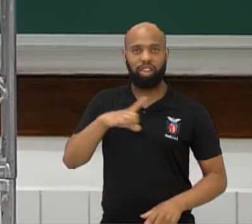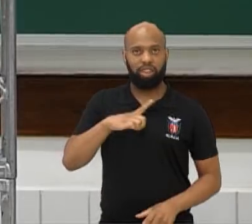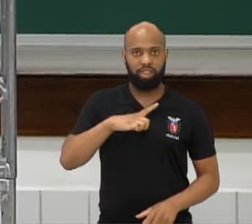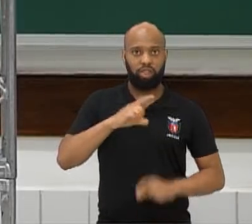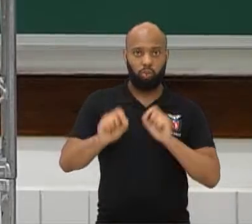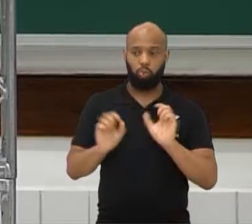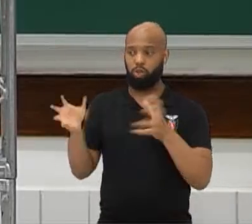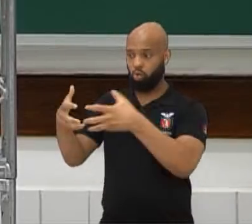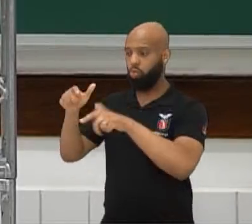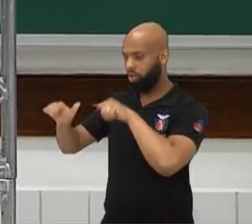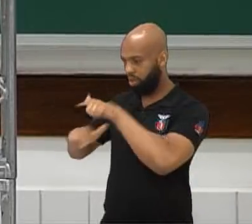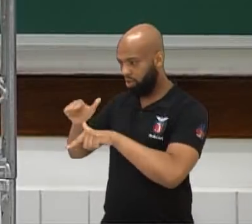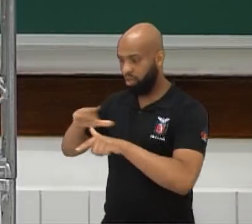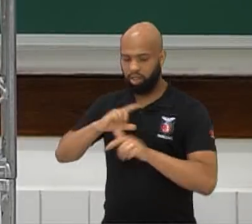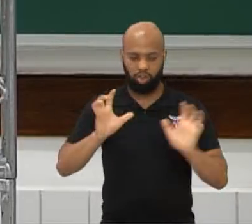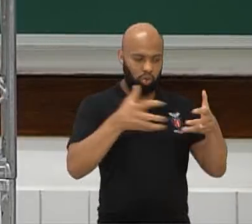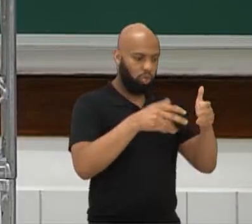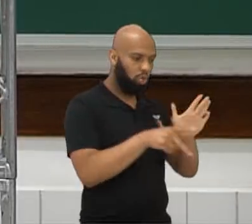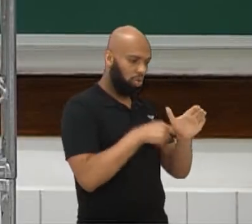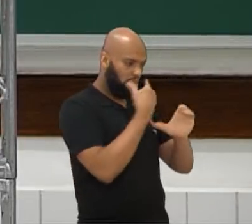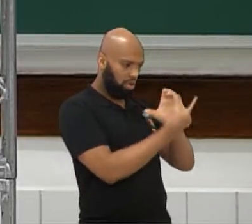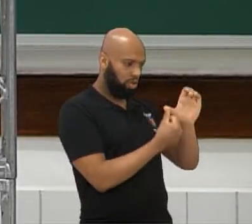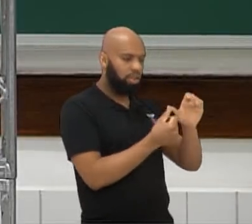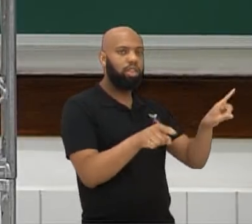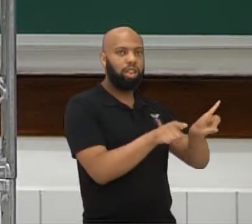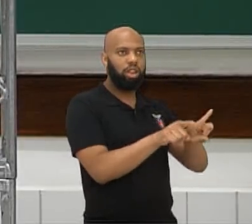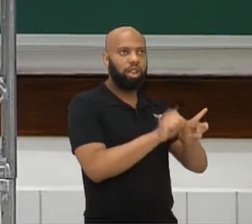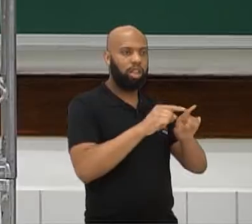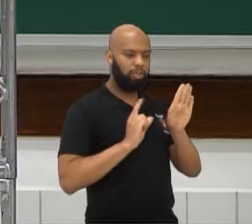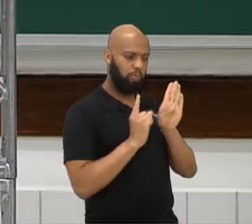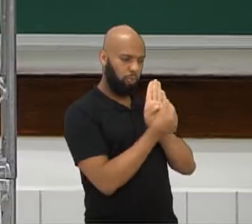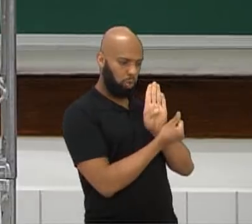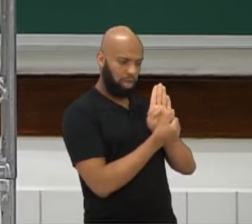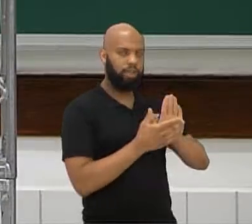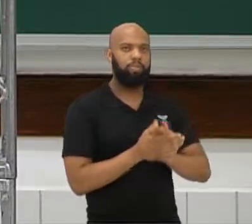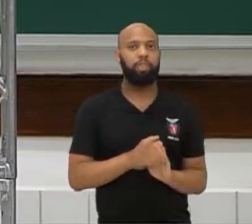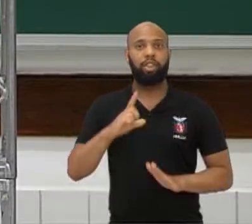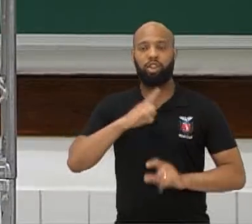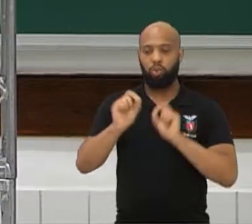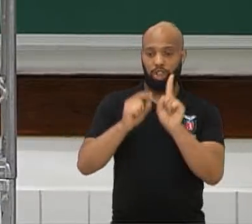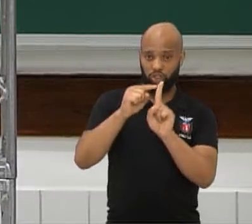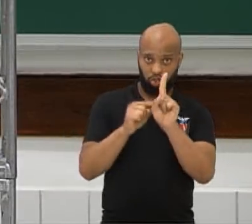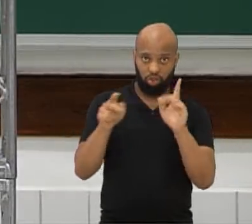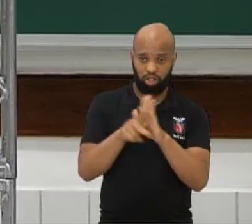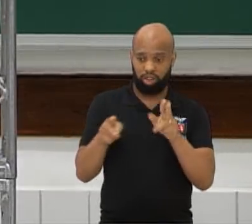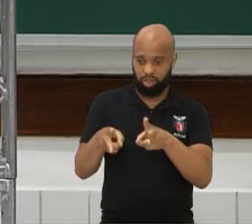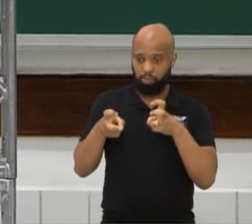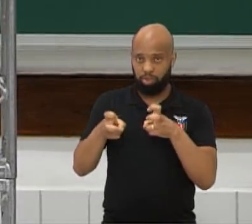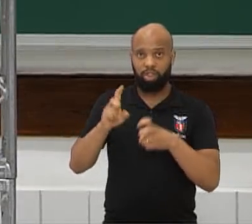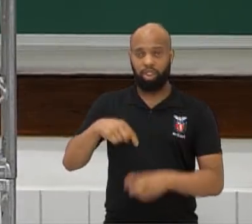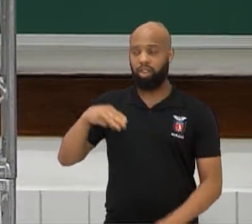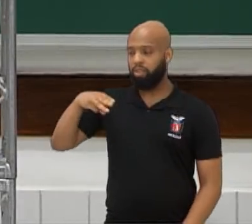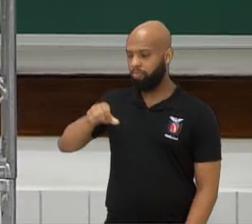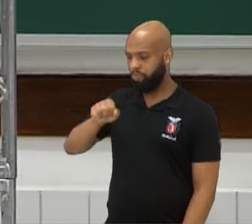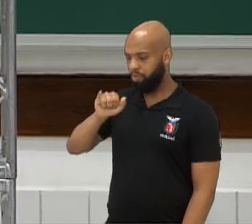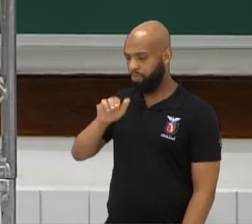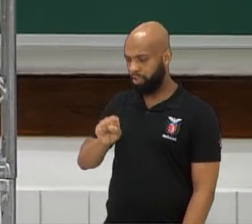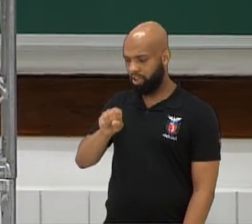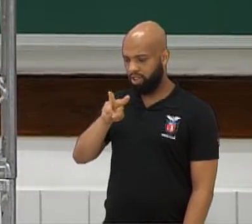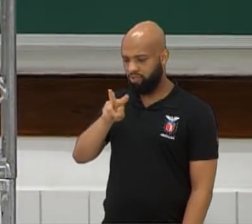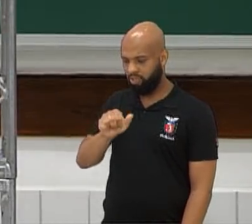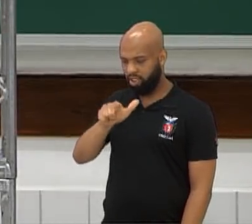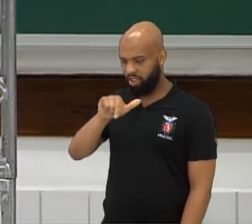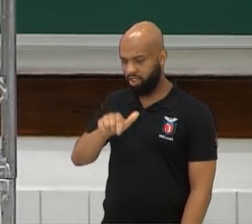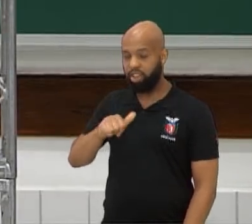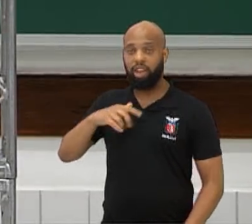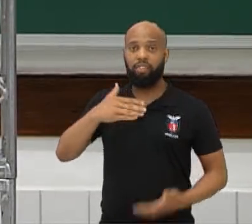entre trabalhadores e os capitalistas, ou também podemos chamar de burgueses. Um tipo de exploração é a mais-valia, que a gente vai ver hoje